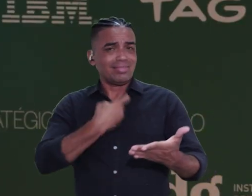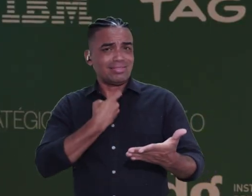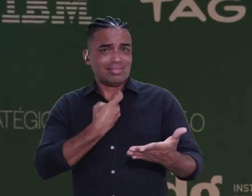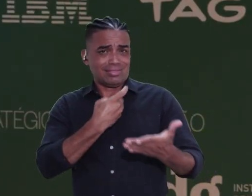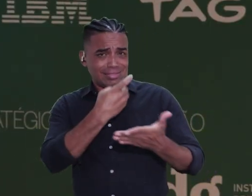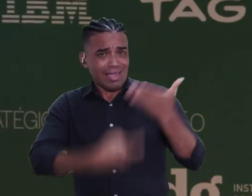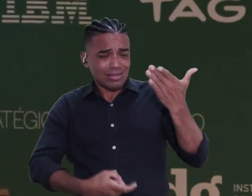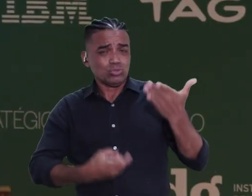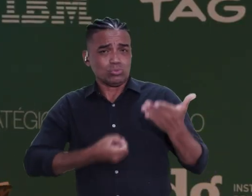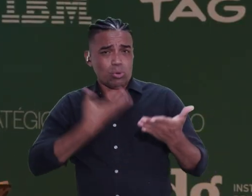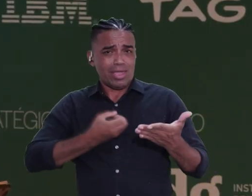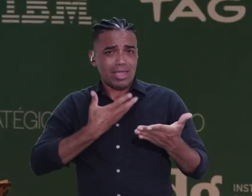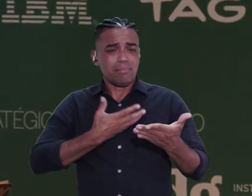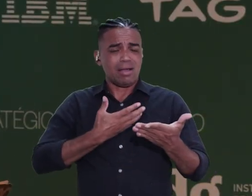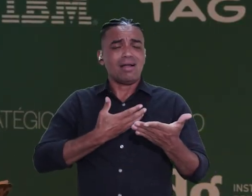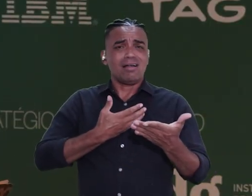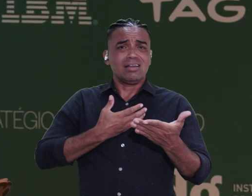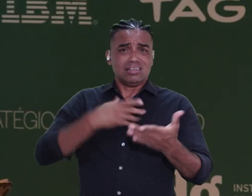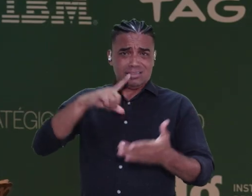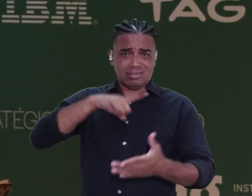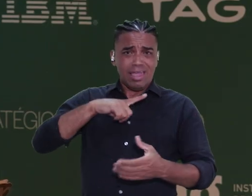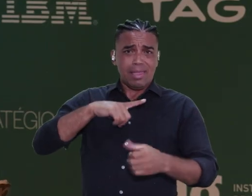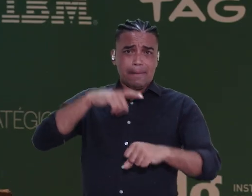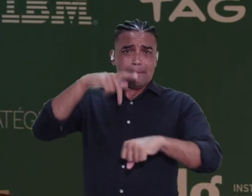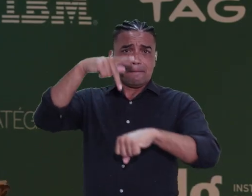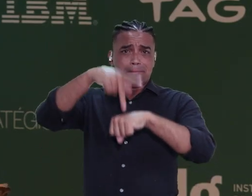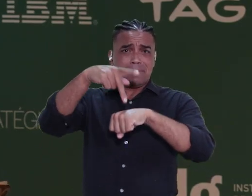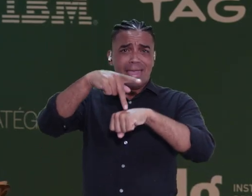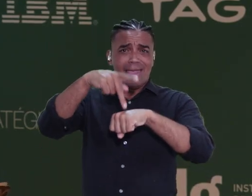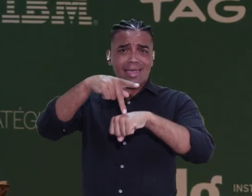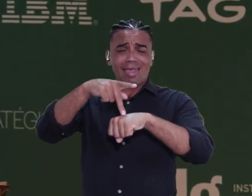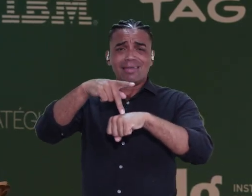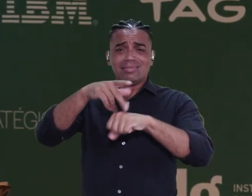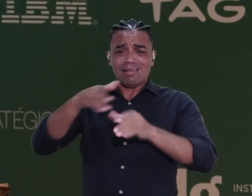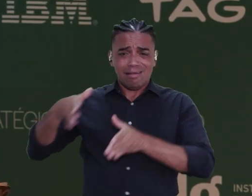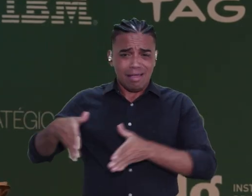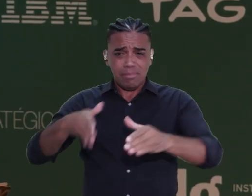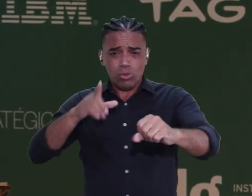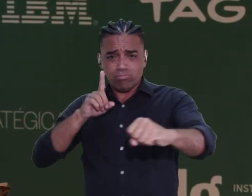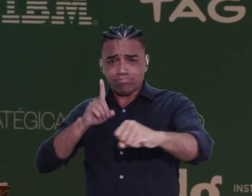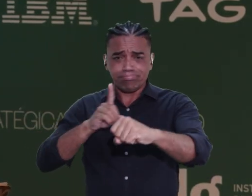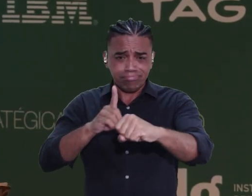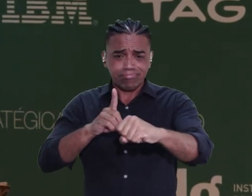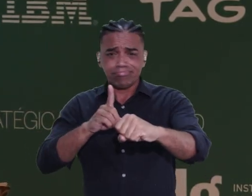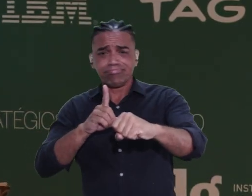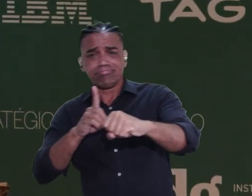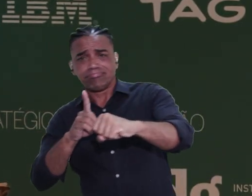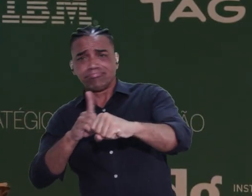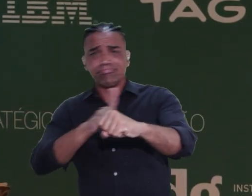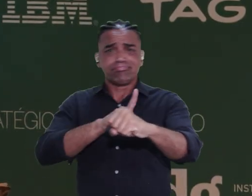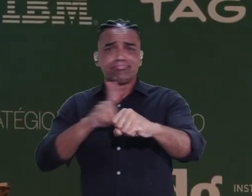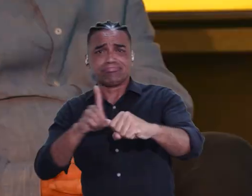pedra no meio do caminho, sob uma